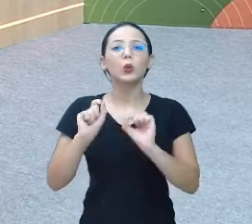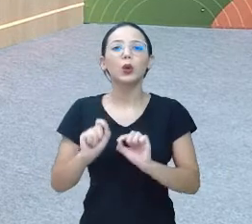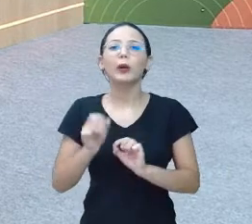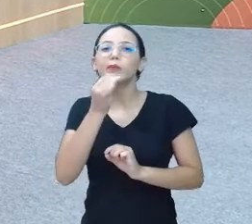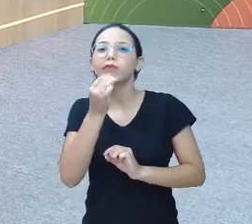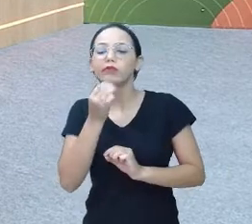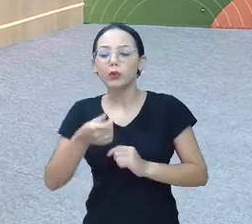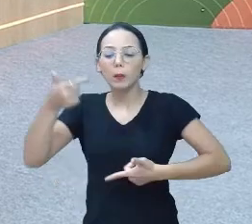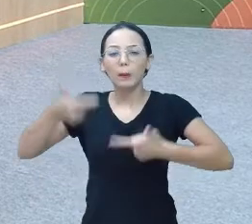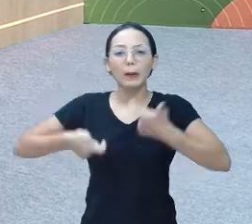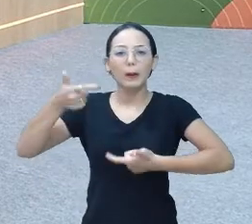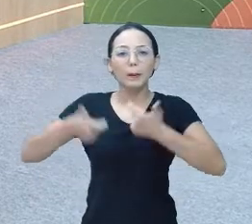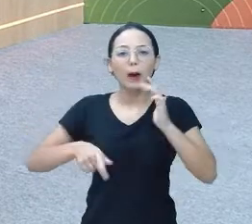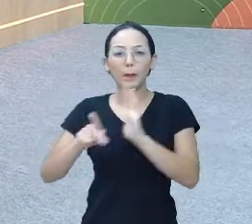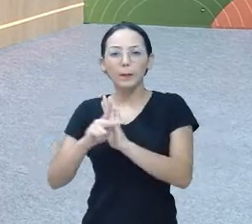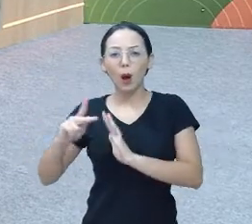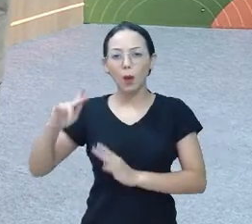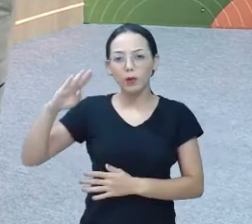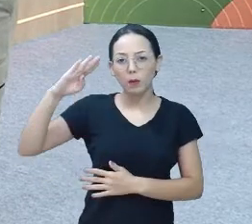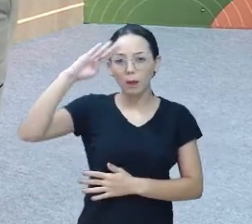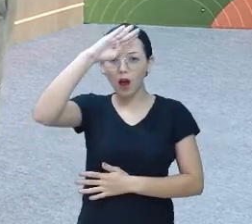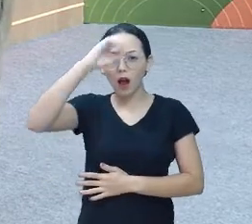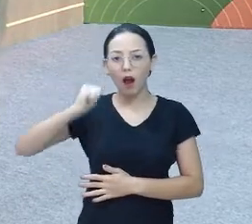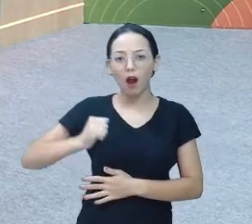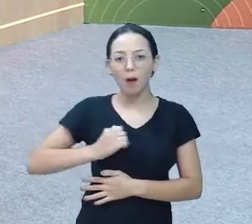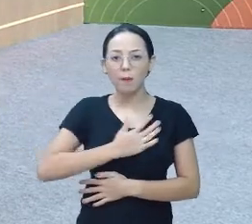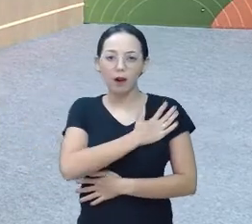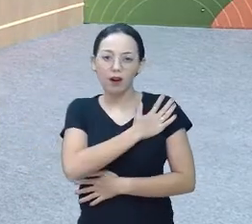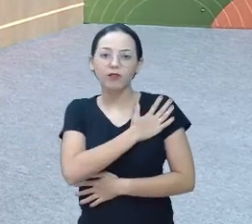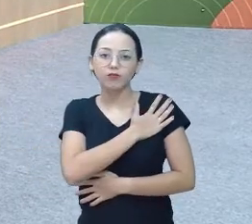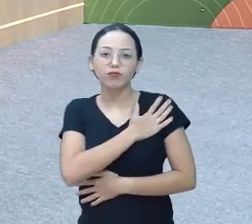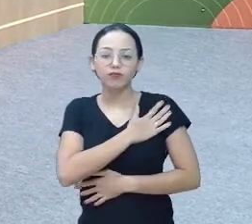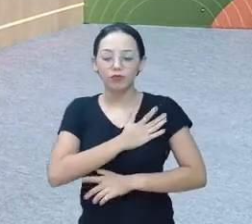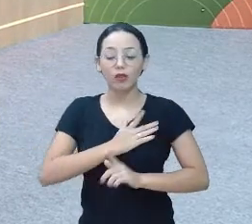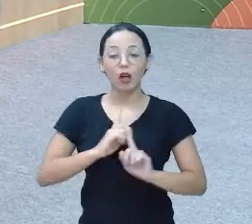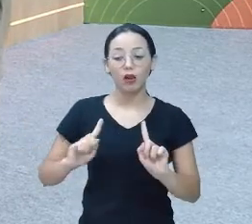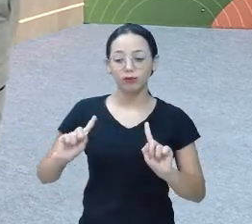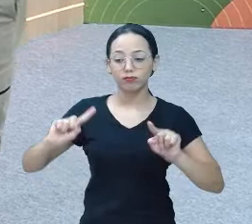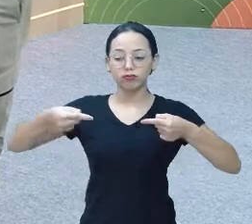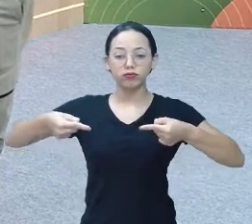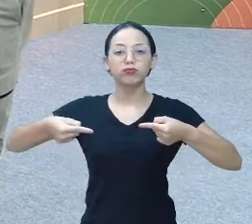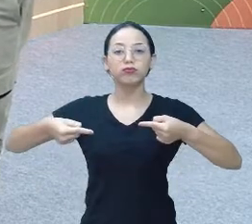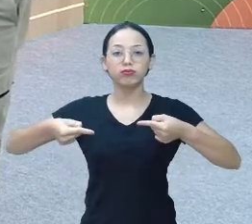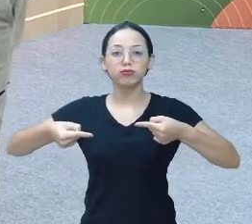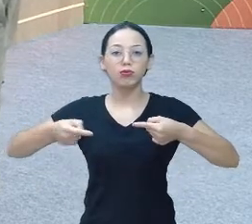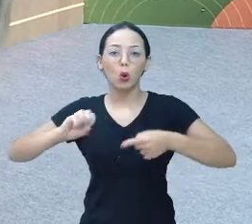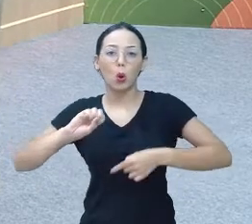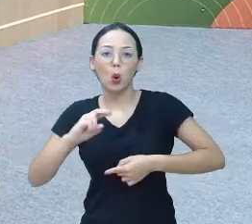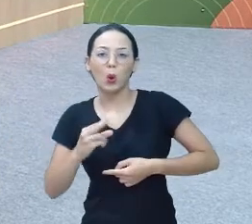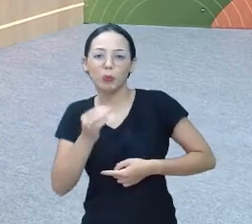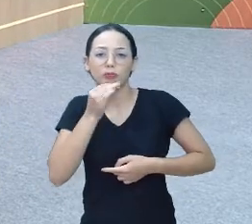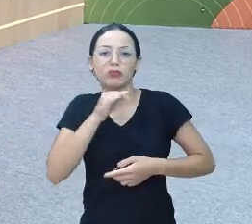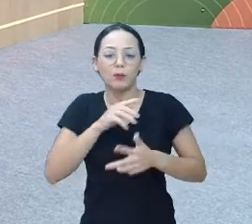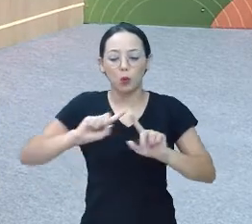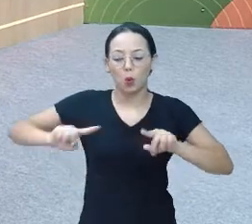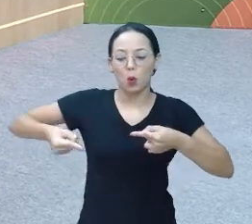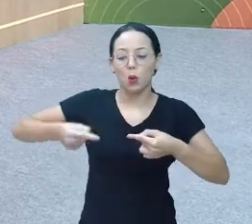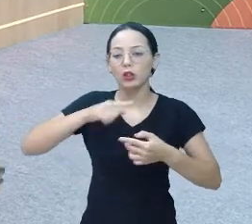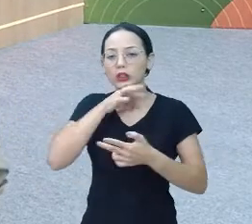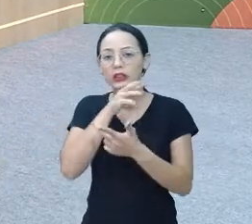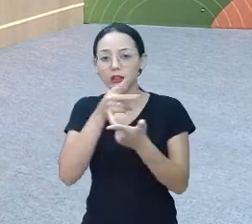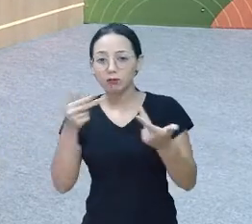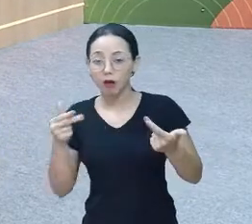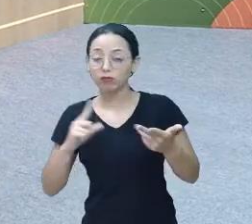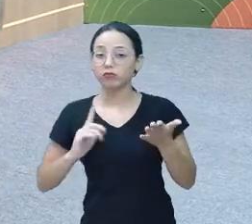lutar, ou os gladiadores, ou entre si, ou gladiadores enfrentando algumas feras, em